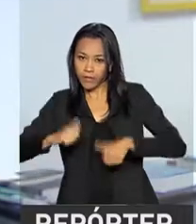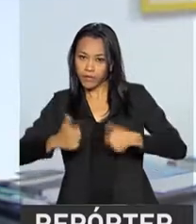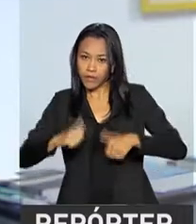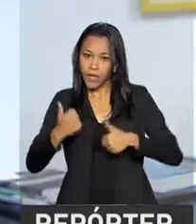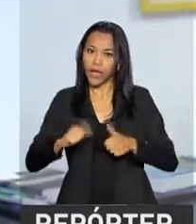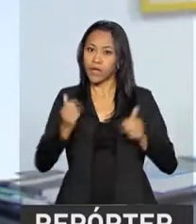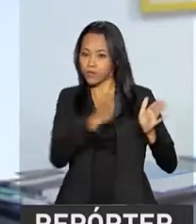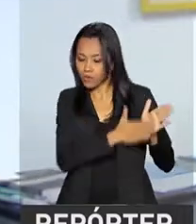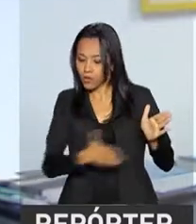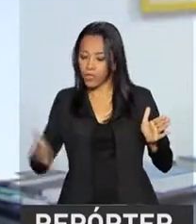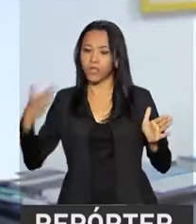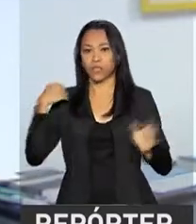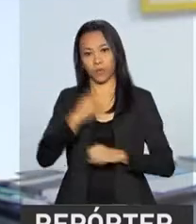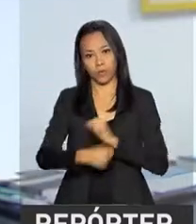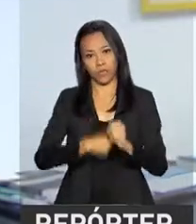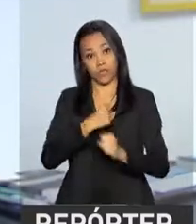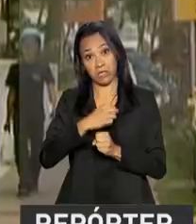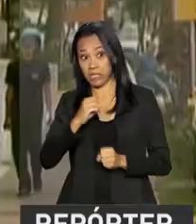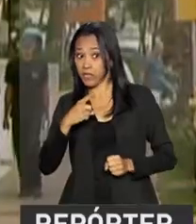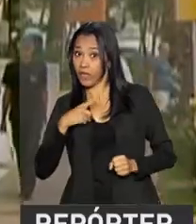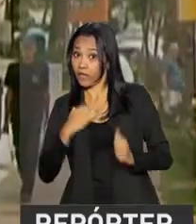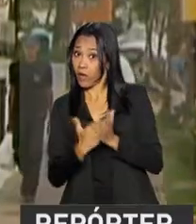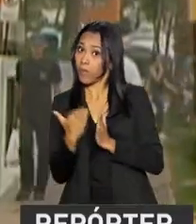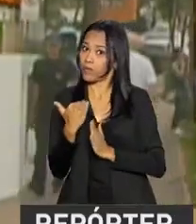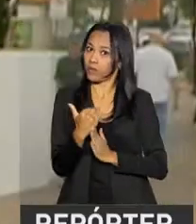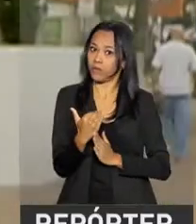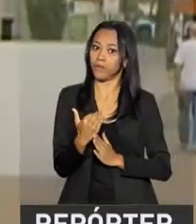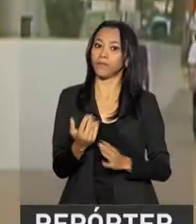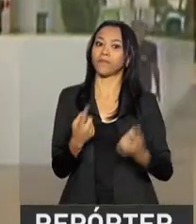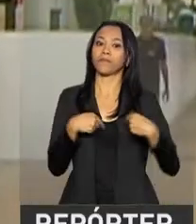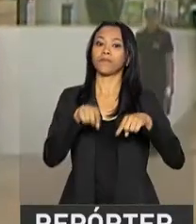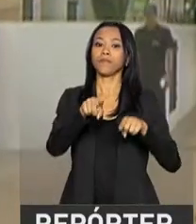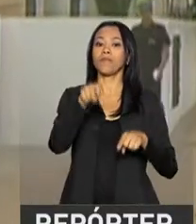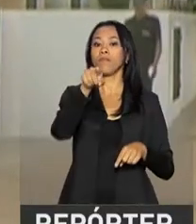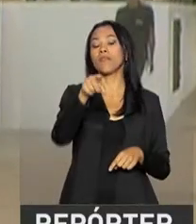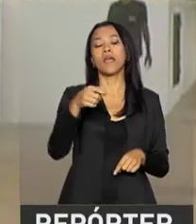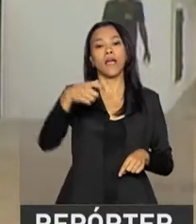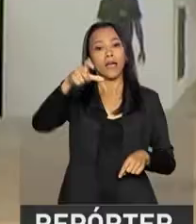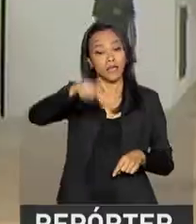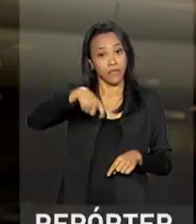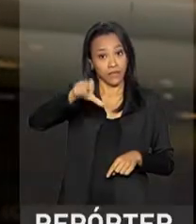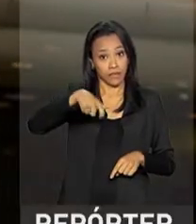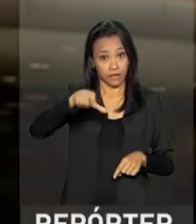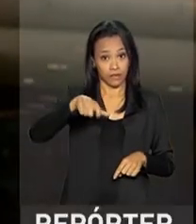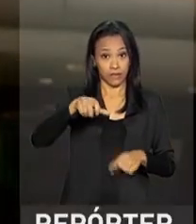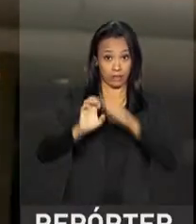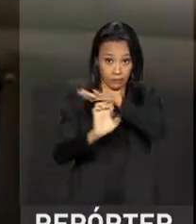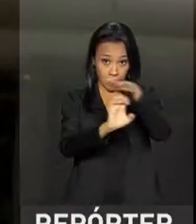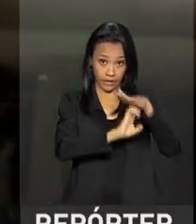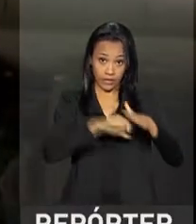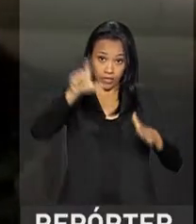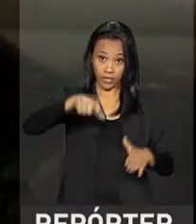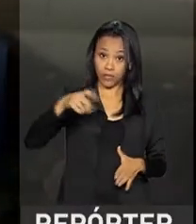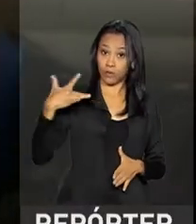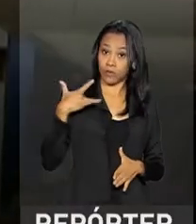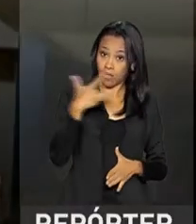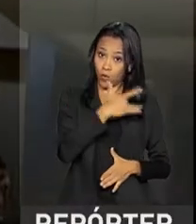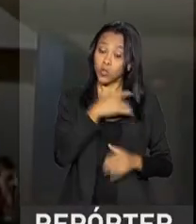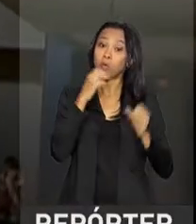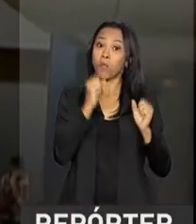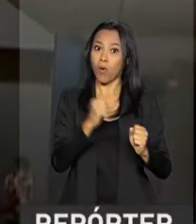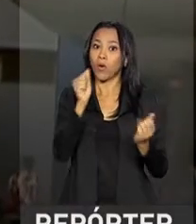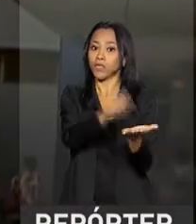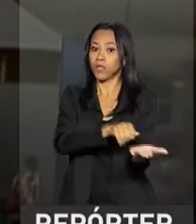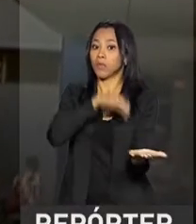pra ver se houve um grande aumento as operadoras de planos de saúde que não cumprirem as novas regras podem ser multados em